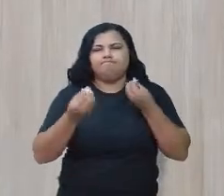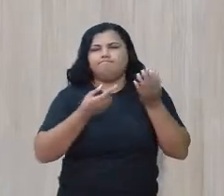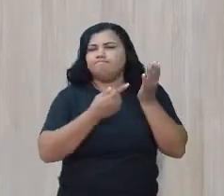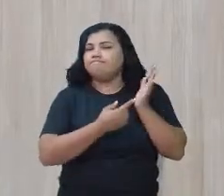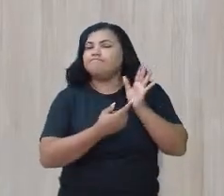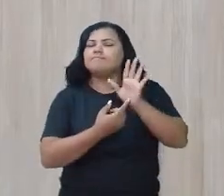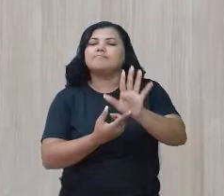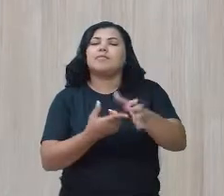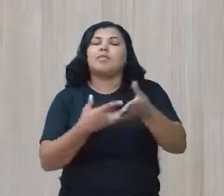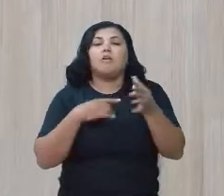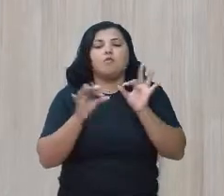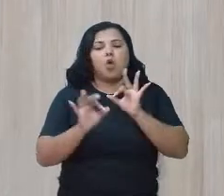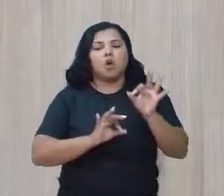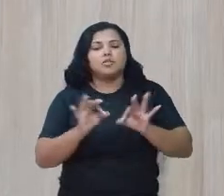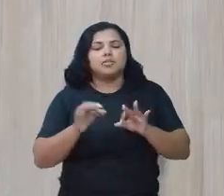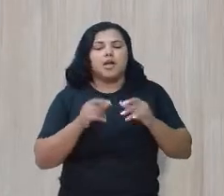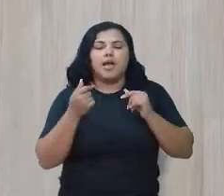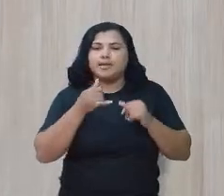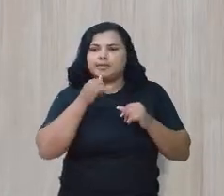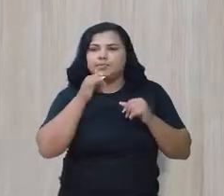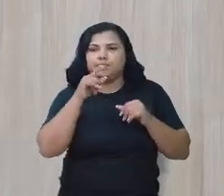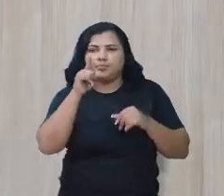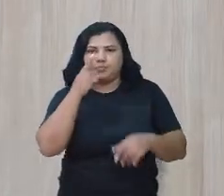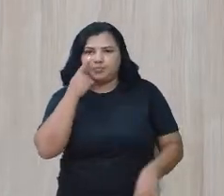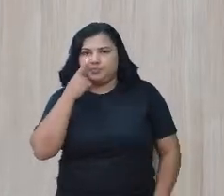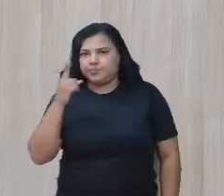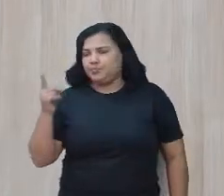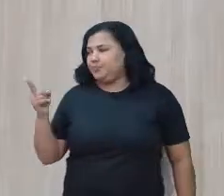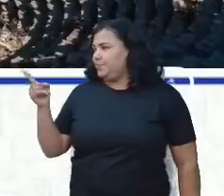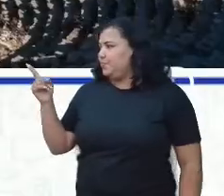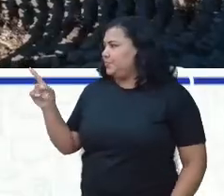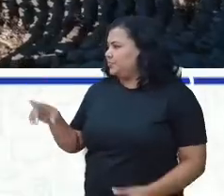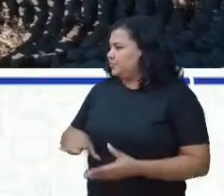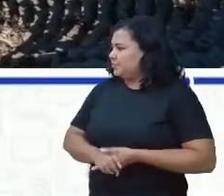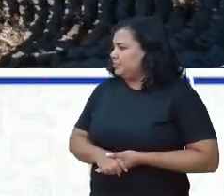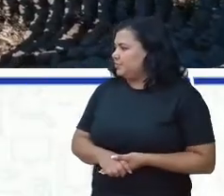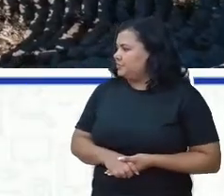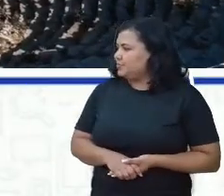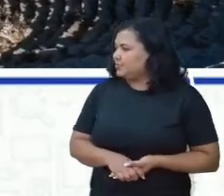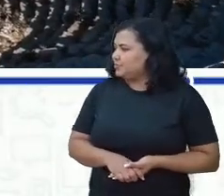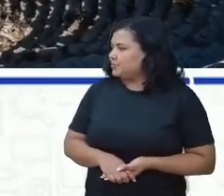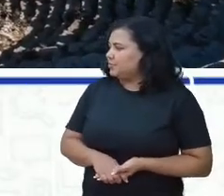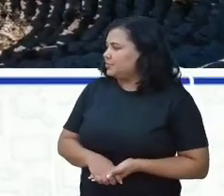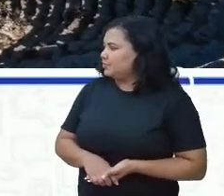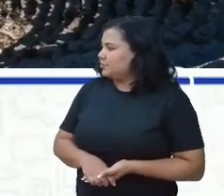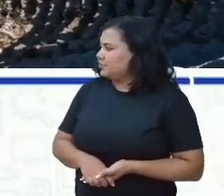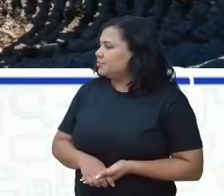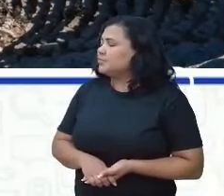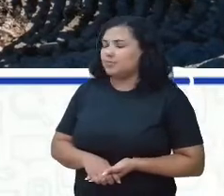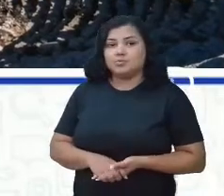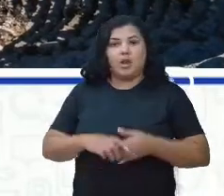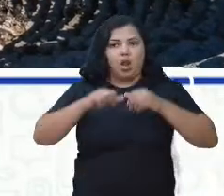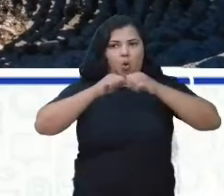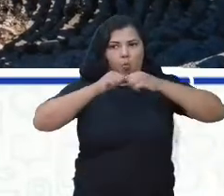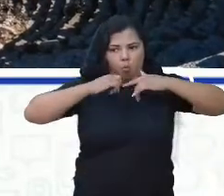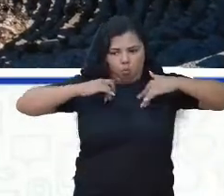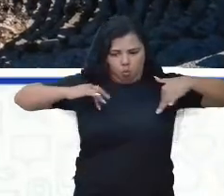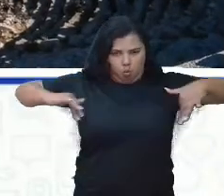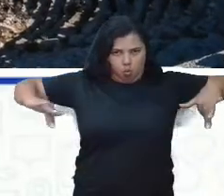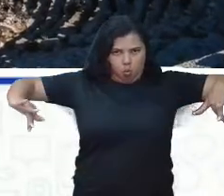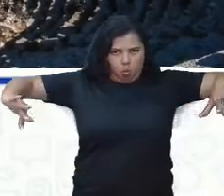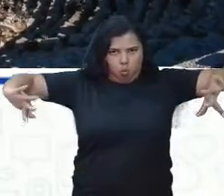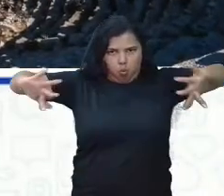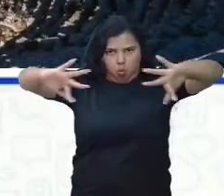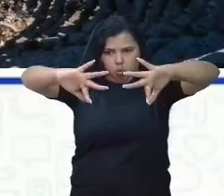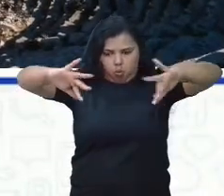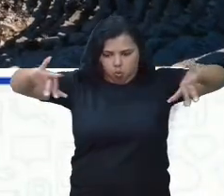Né, foram construídos os anfiteatros, como vocês estão vendo aí na tela, né, grandes teatros, teatros enormes. Tinham teatros que cabiam